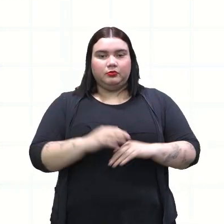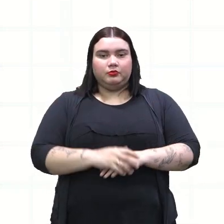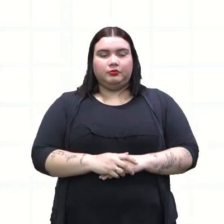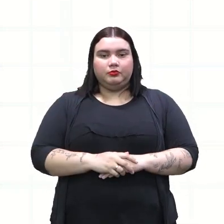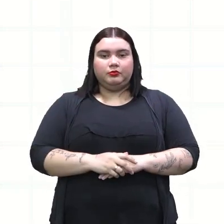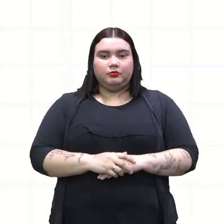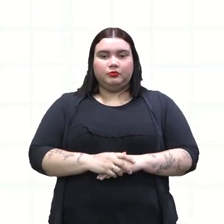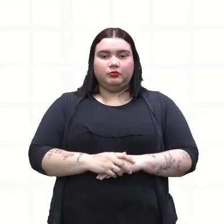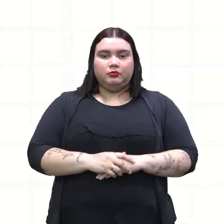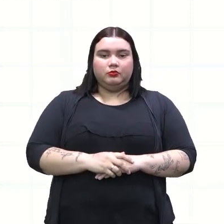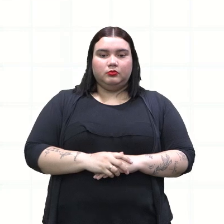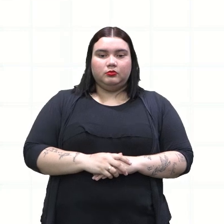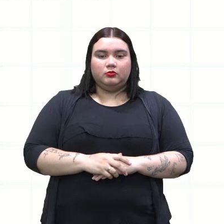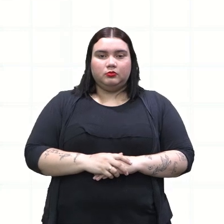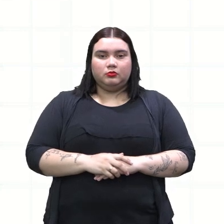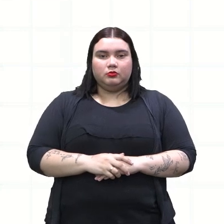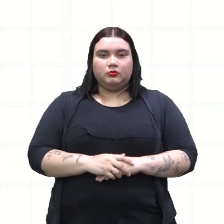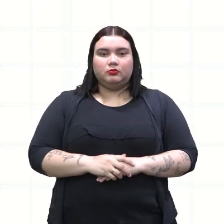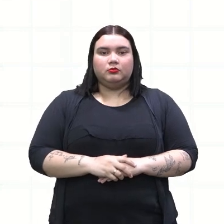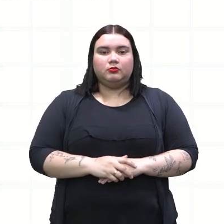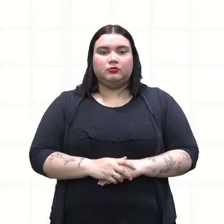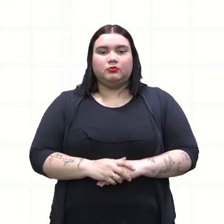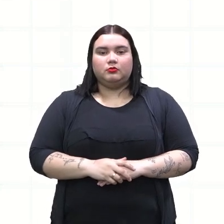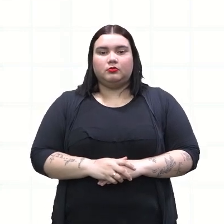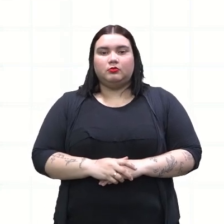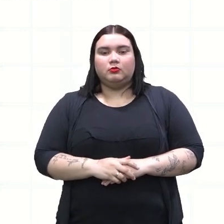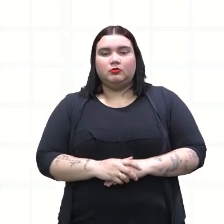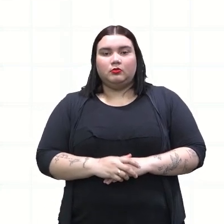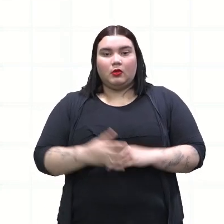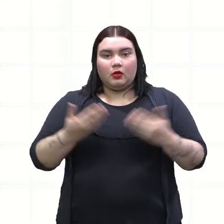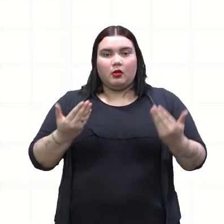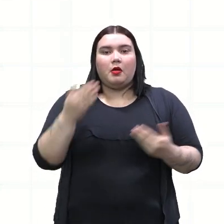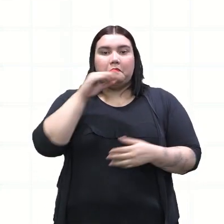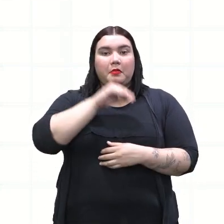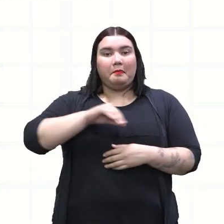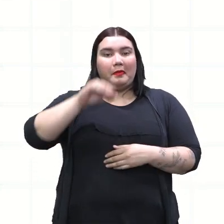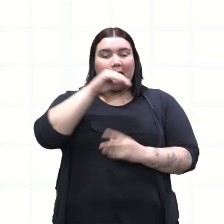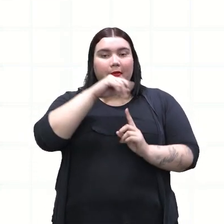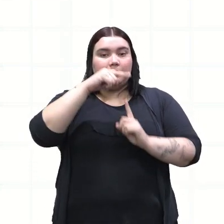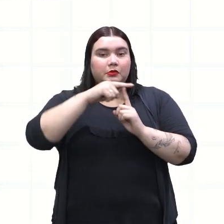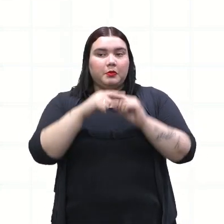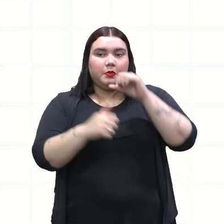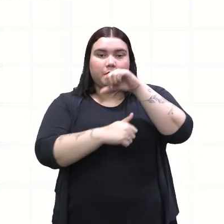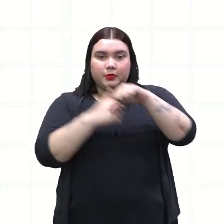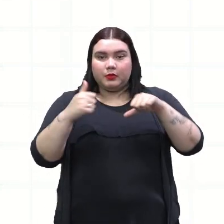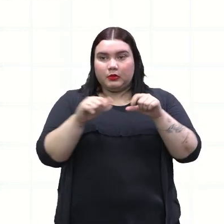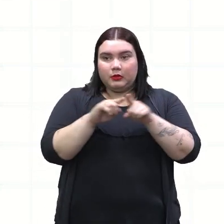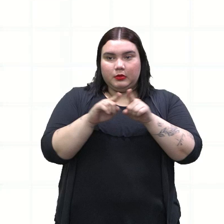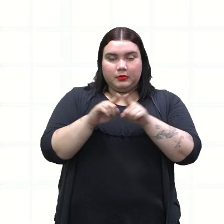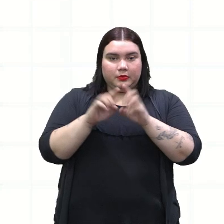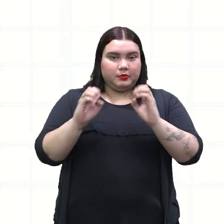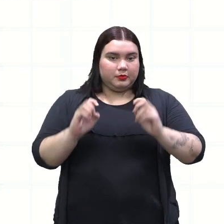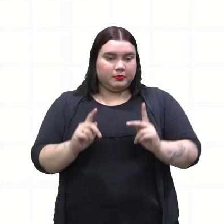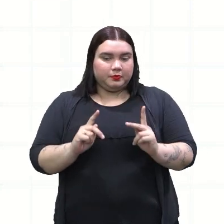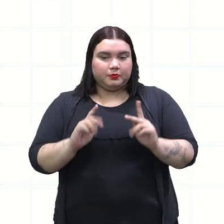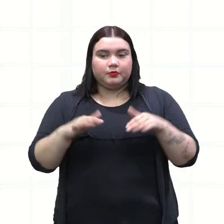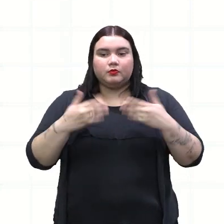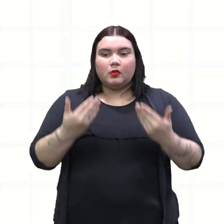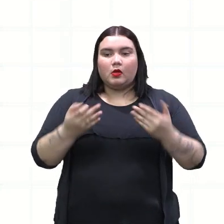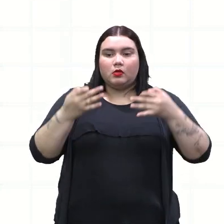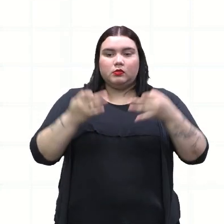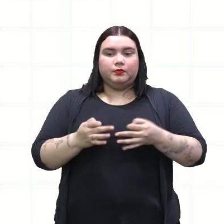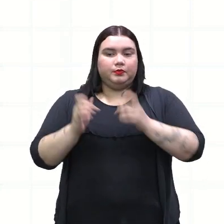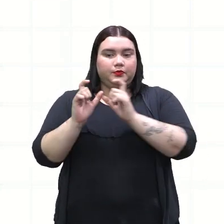hologram in a world first? Observe que a minha entonação já mudou, né? Que é uma pergunta. Tudo bem? Então, essa é a ordem